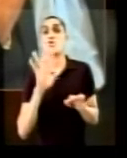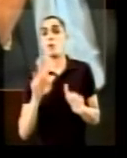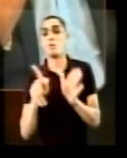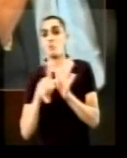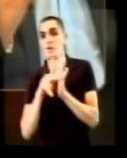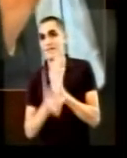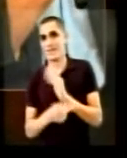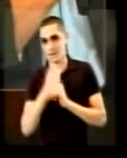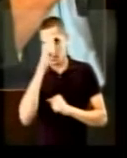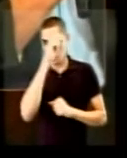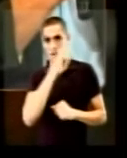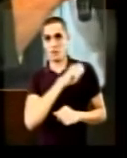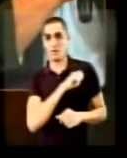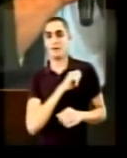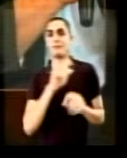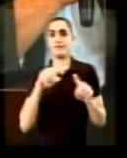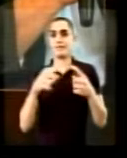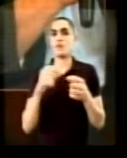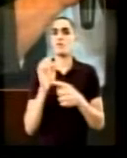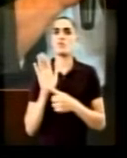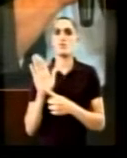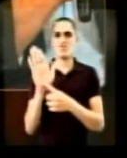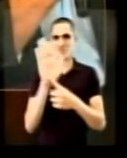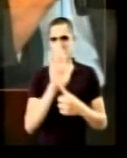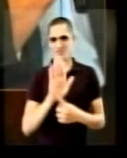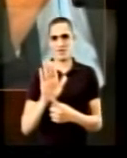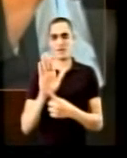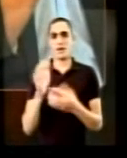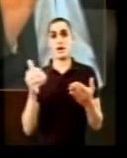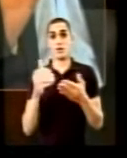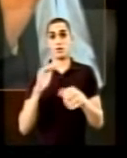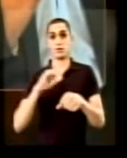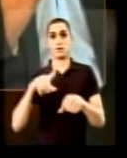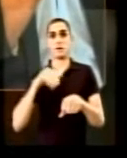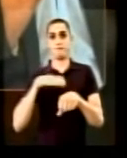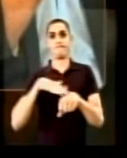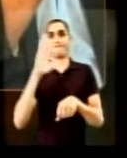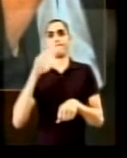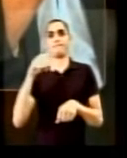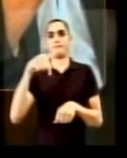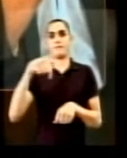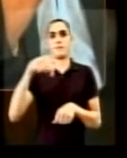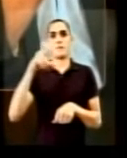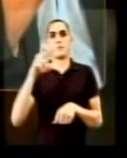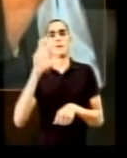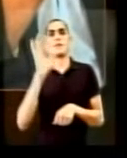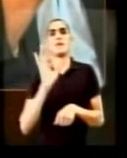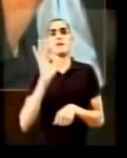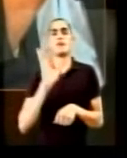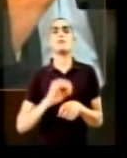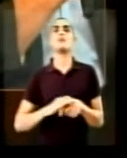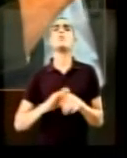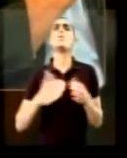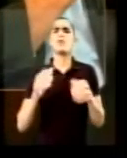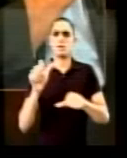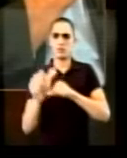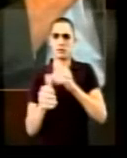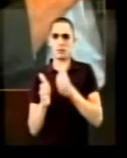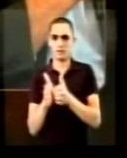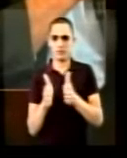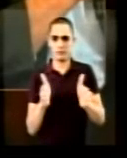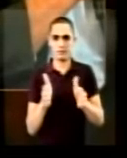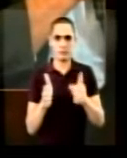75. Quando entramos no início da fase amarela, ou fase 3, nós vamos